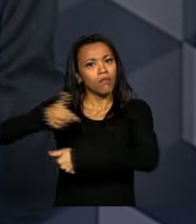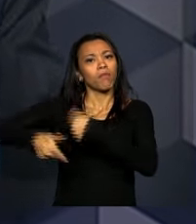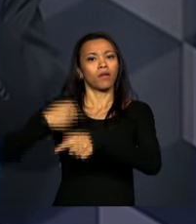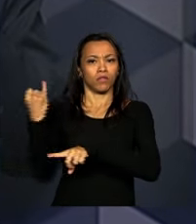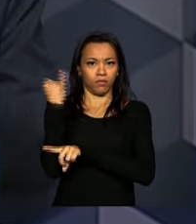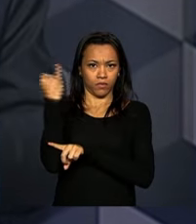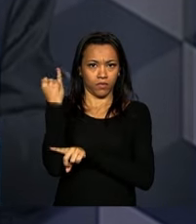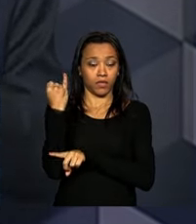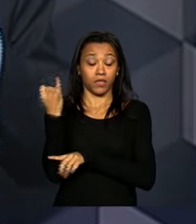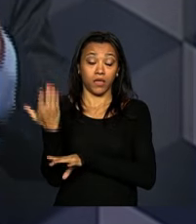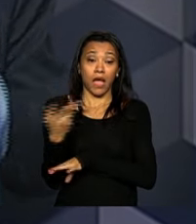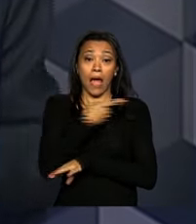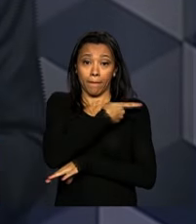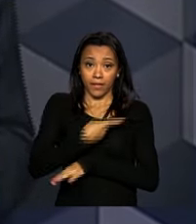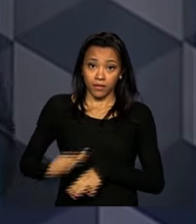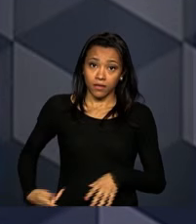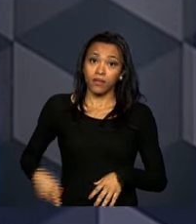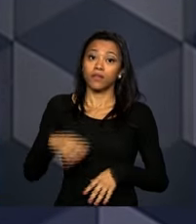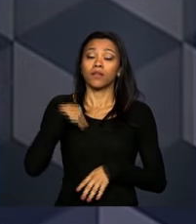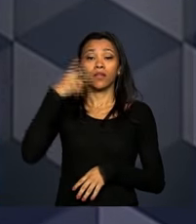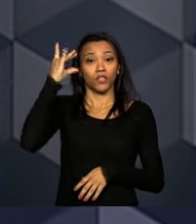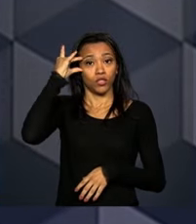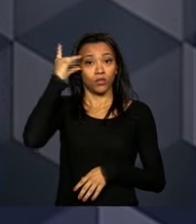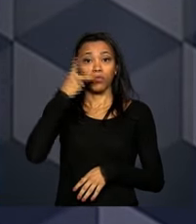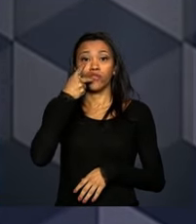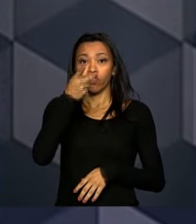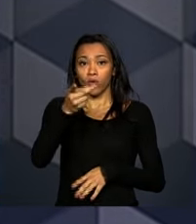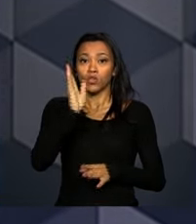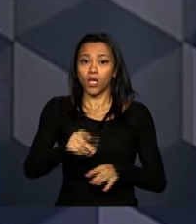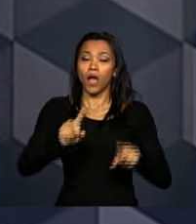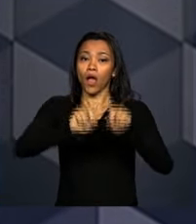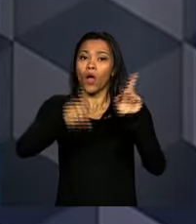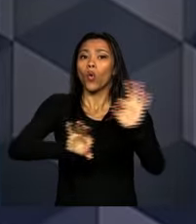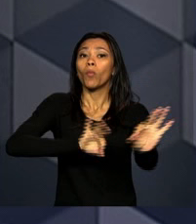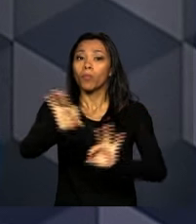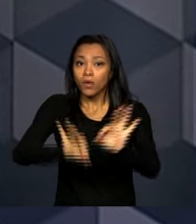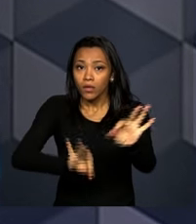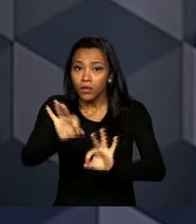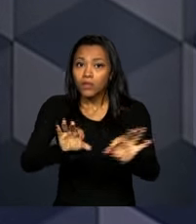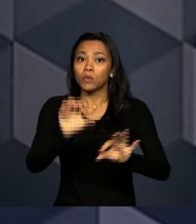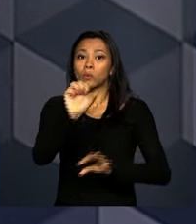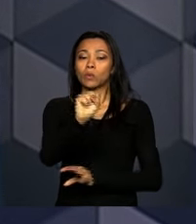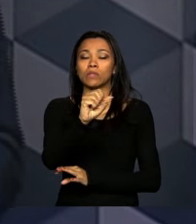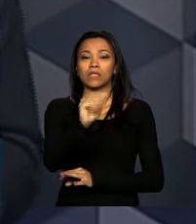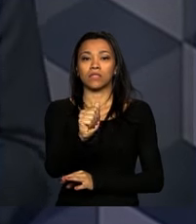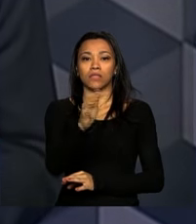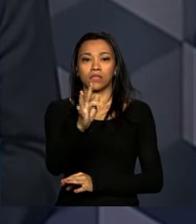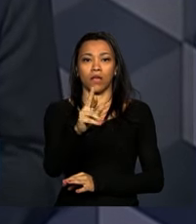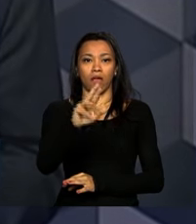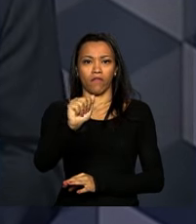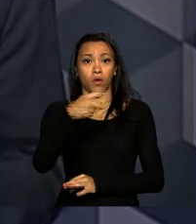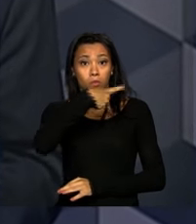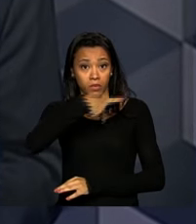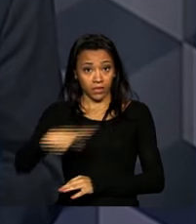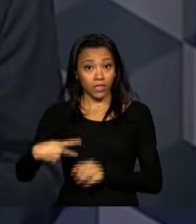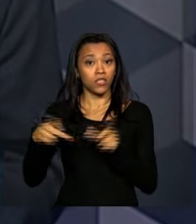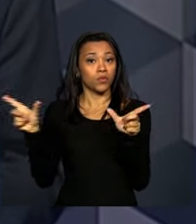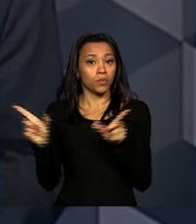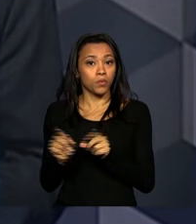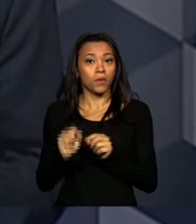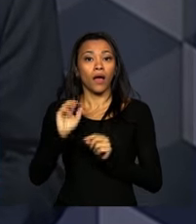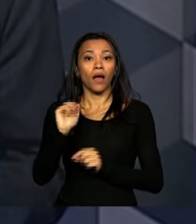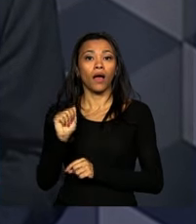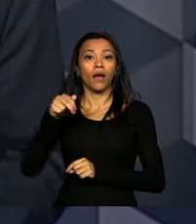A presidenta Dilma anunciou, no lançamento do Plano Safra, o presidente da ANATER, da Agência Nacional